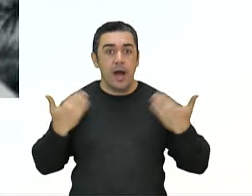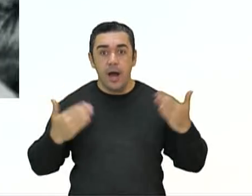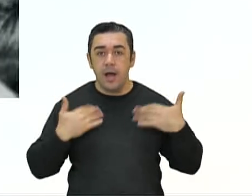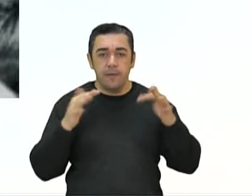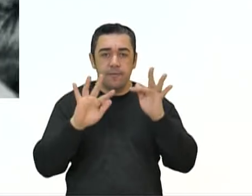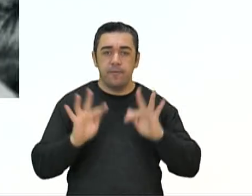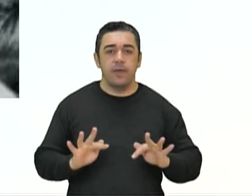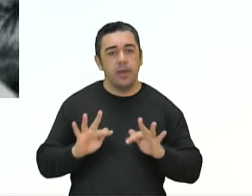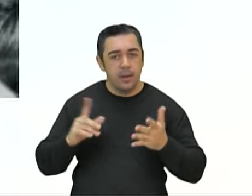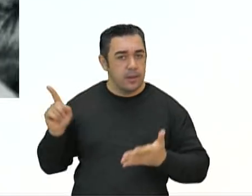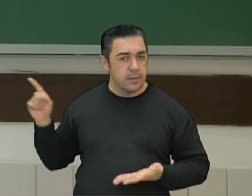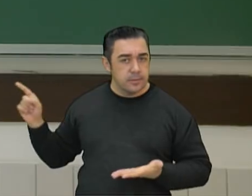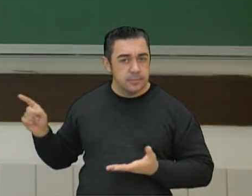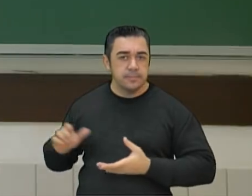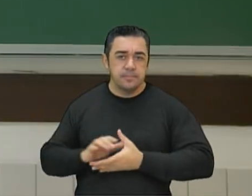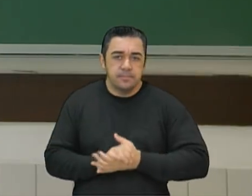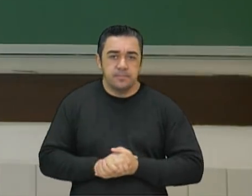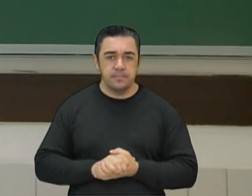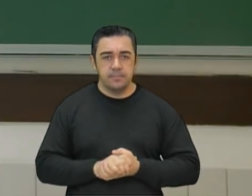presença do Hitler ali.